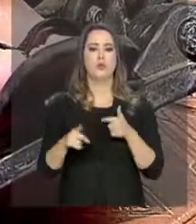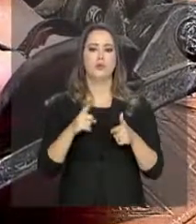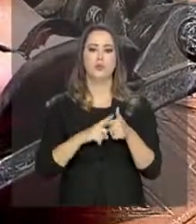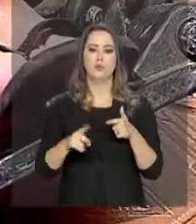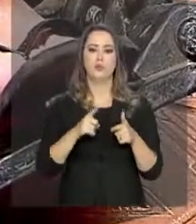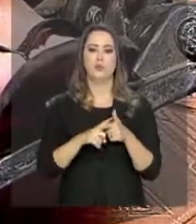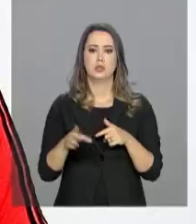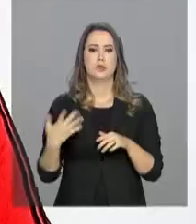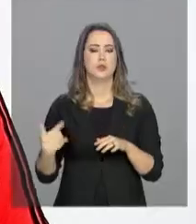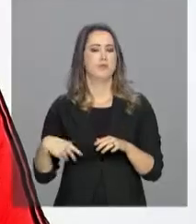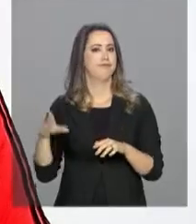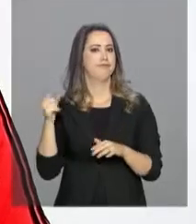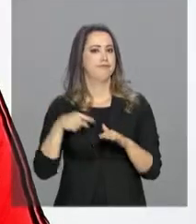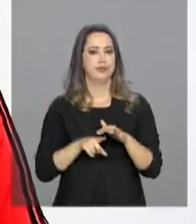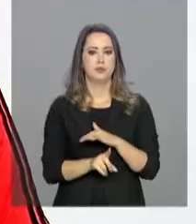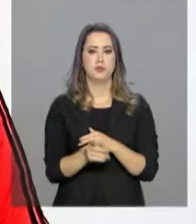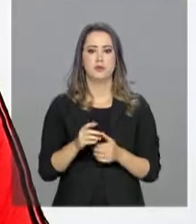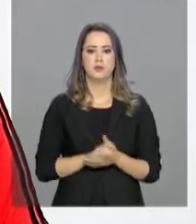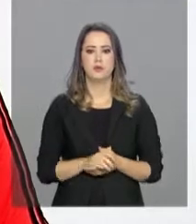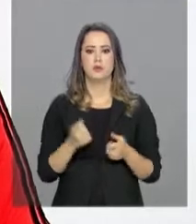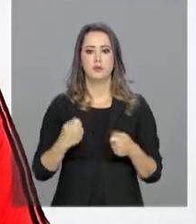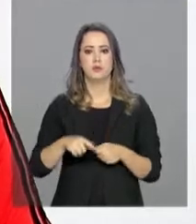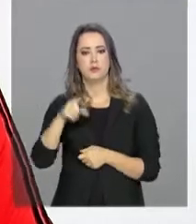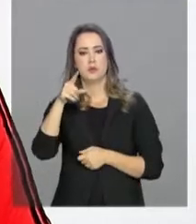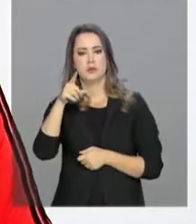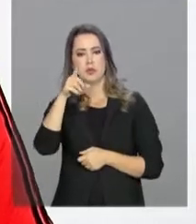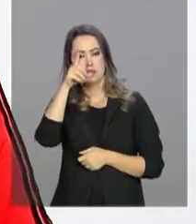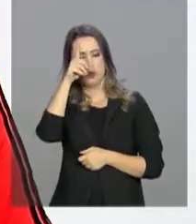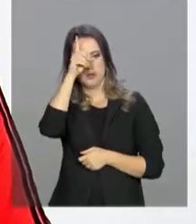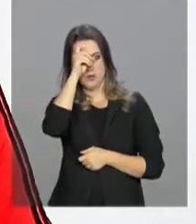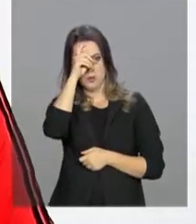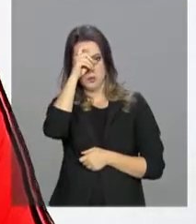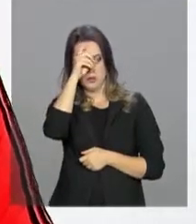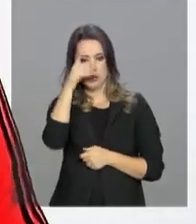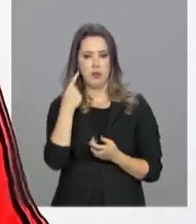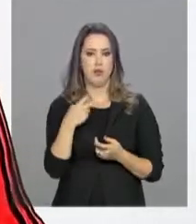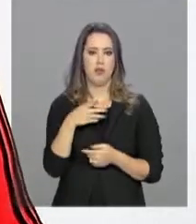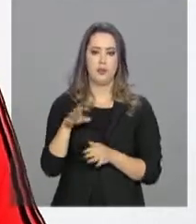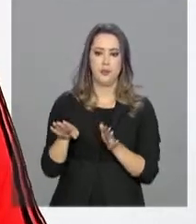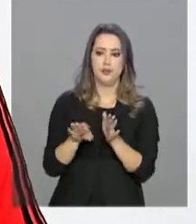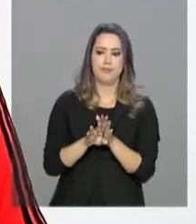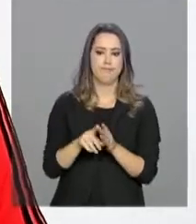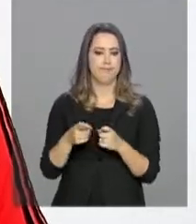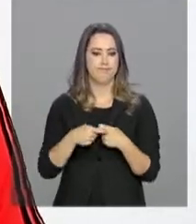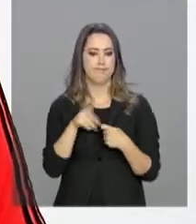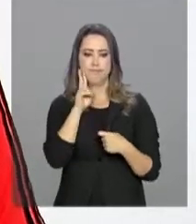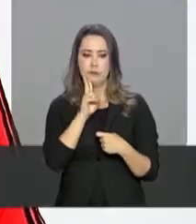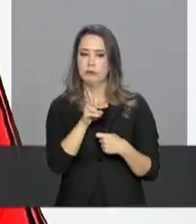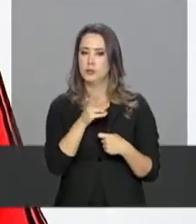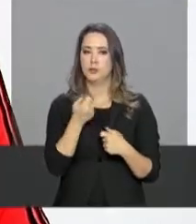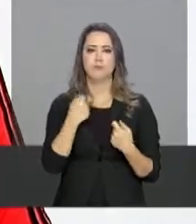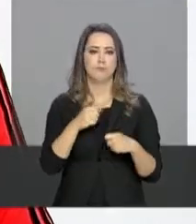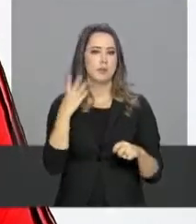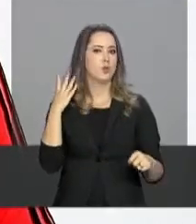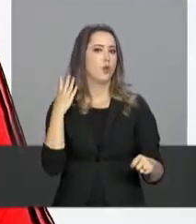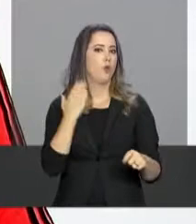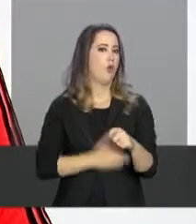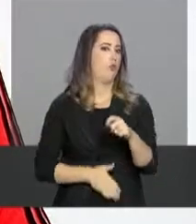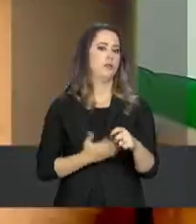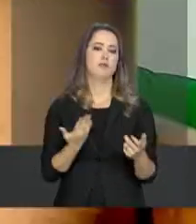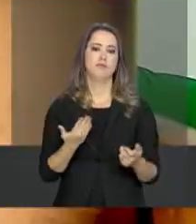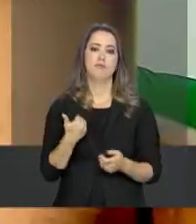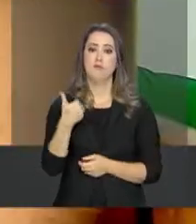rapidamente fiquei internada durante 11 dias aí o médio chegou antes que tinha que botar quando o espaço de 19